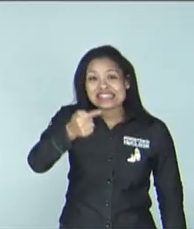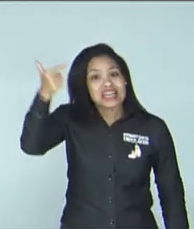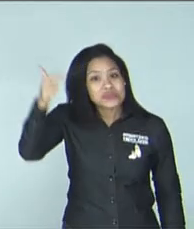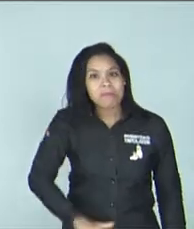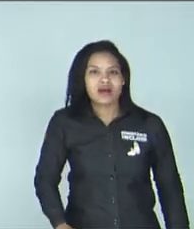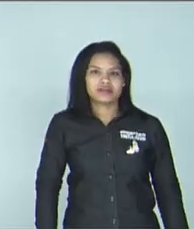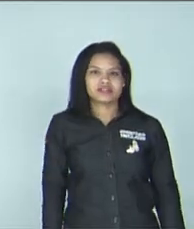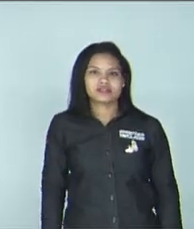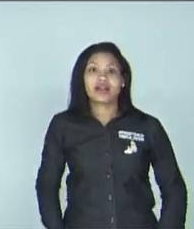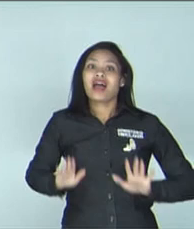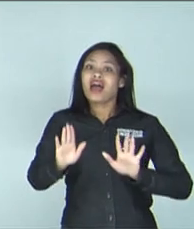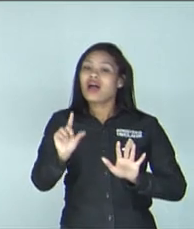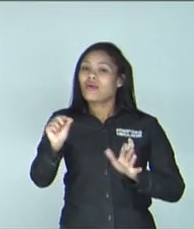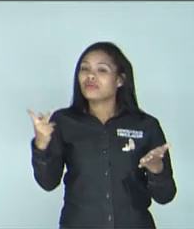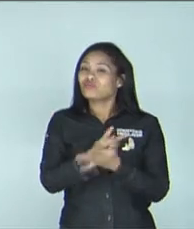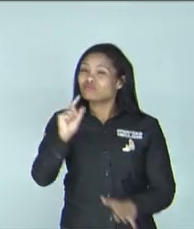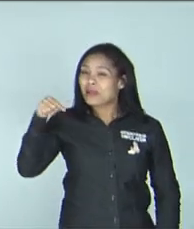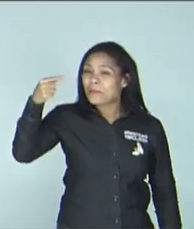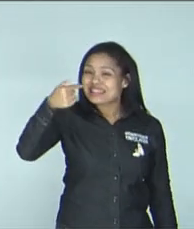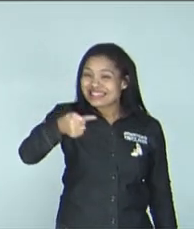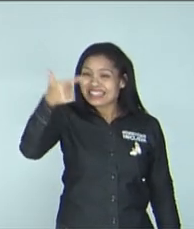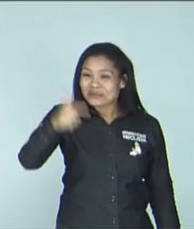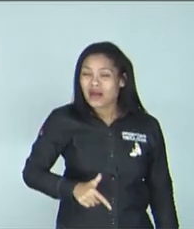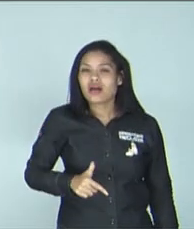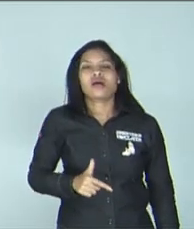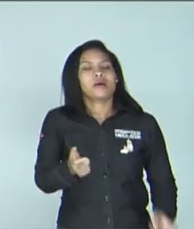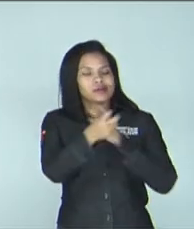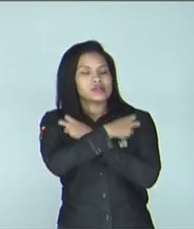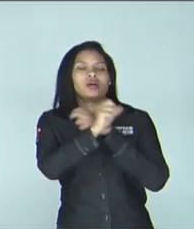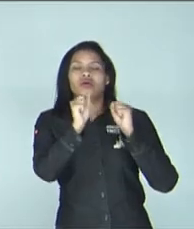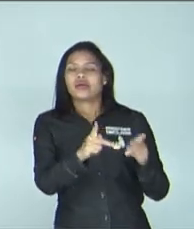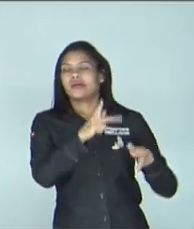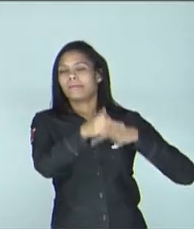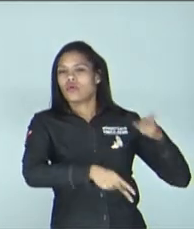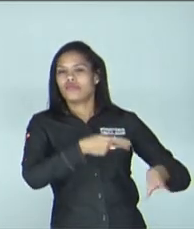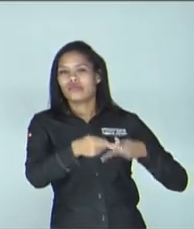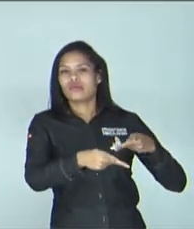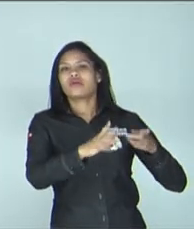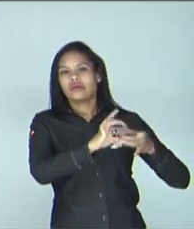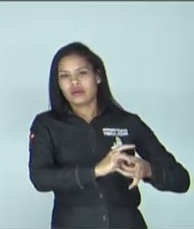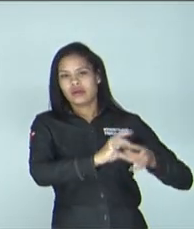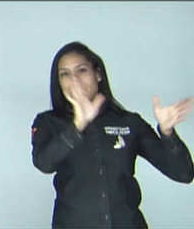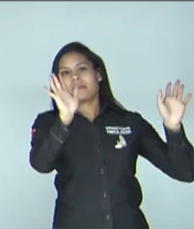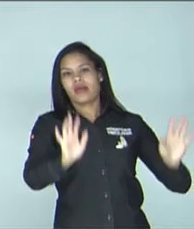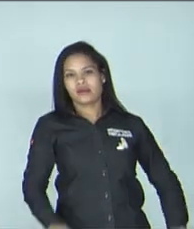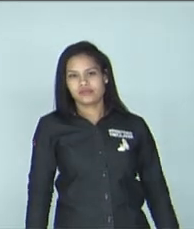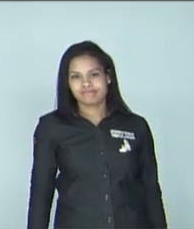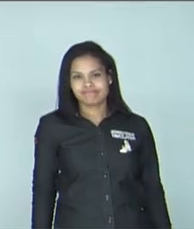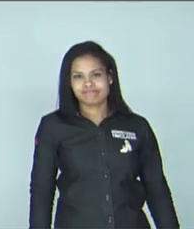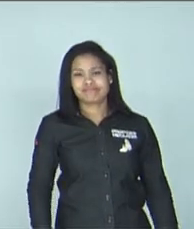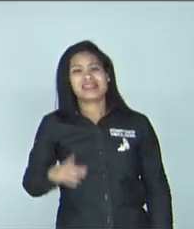ele liberou o povo para ir embora e ainda veio mosca ainda veio ferida no corpo ainda veio